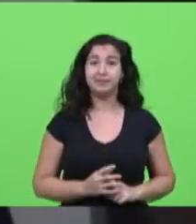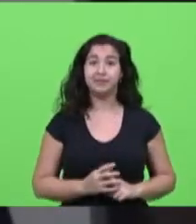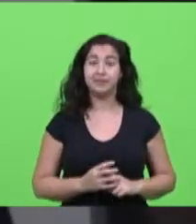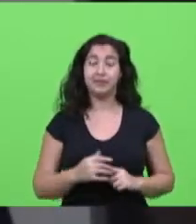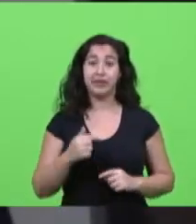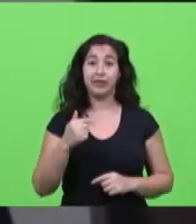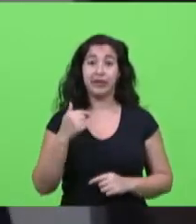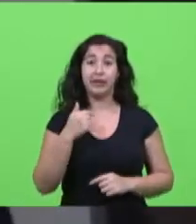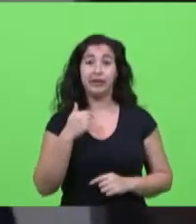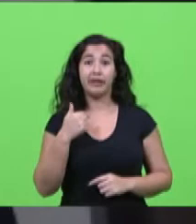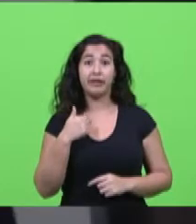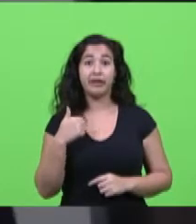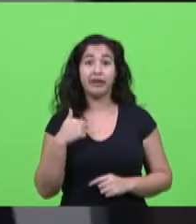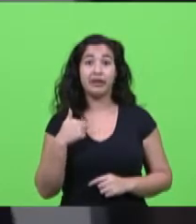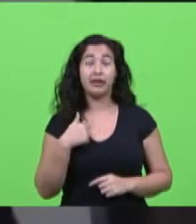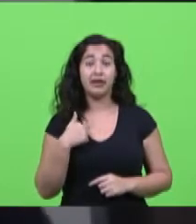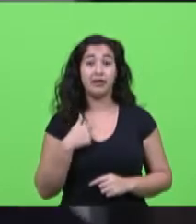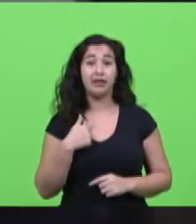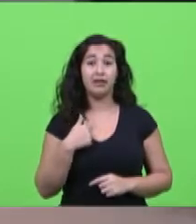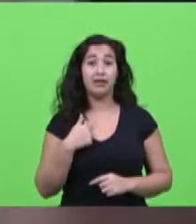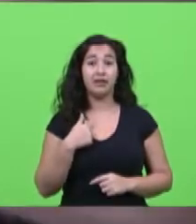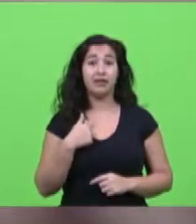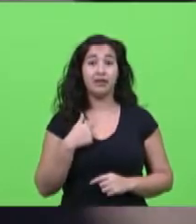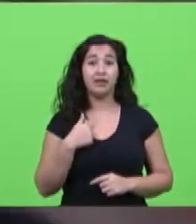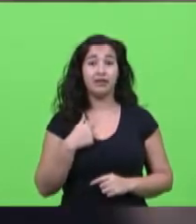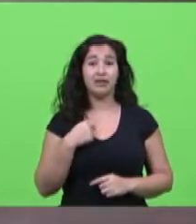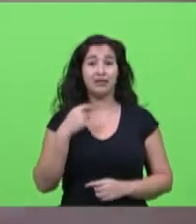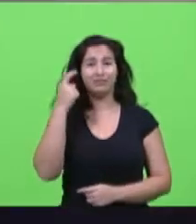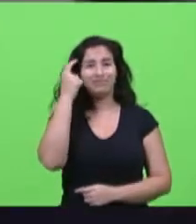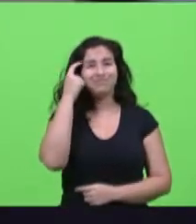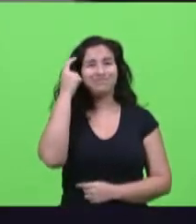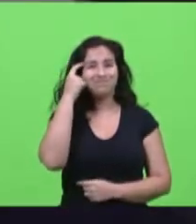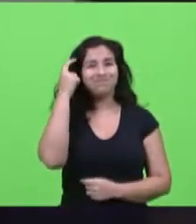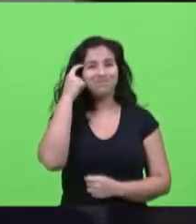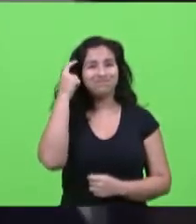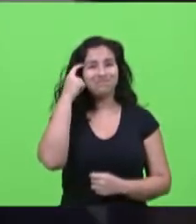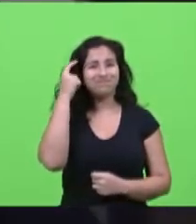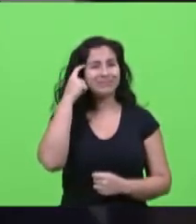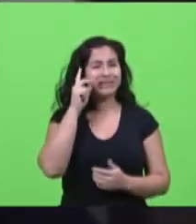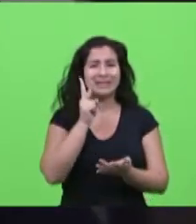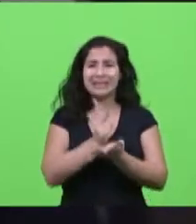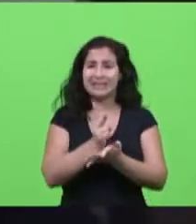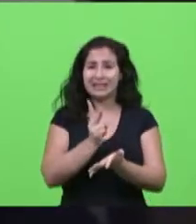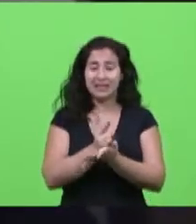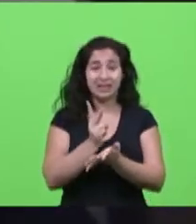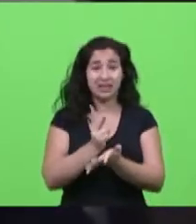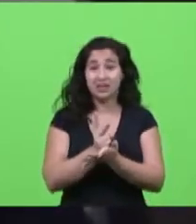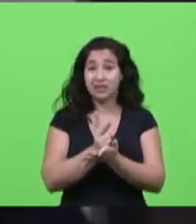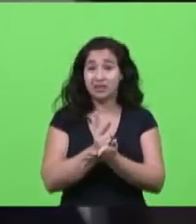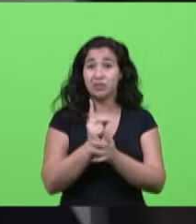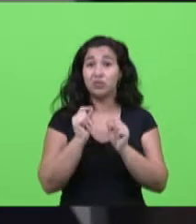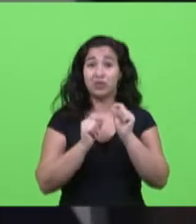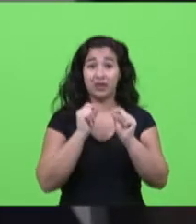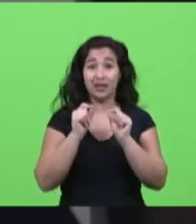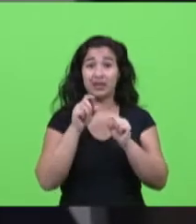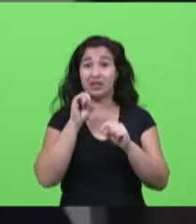seria certamente, isso iria ficar me martelando para o resto da minha vida, se eu